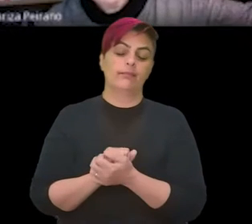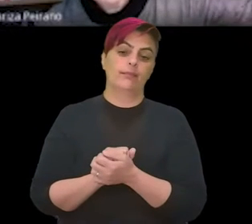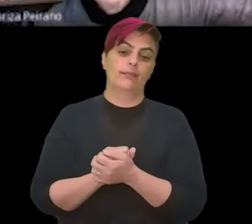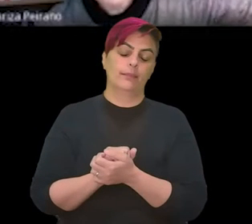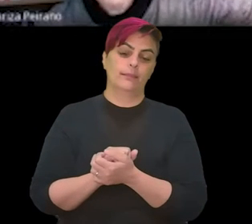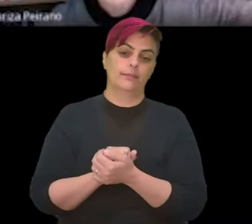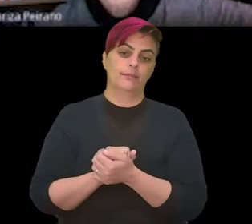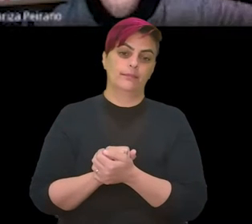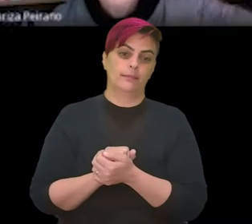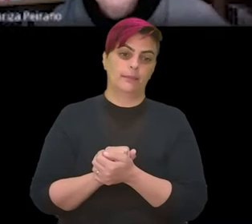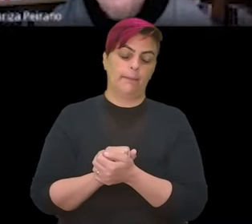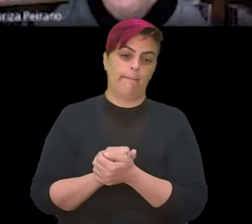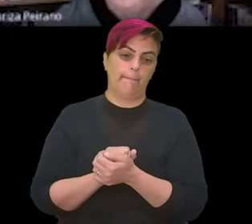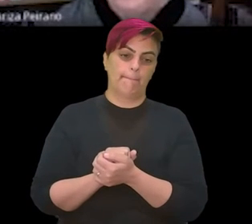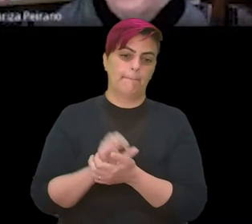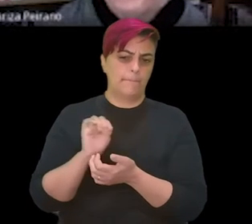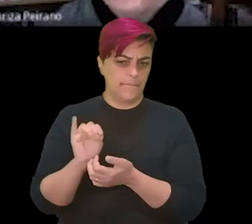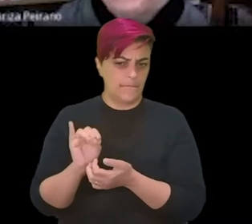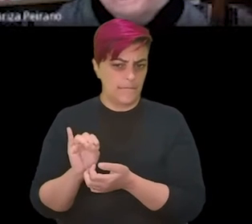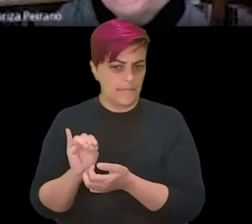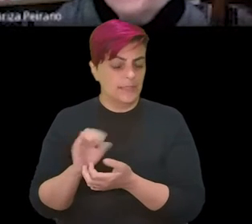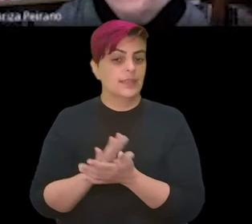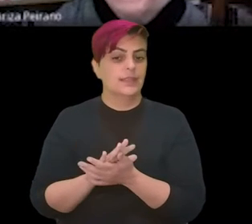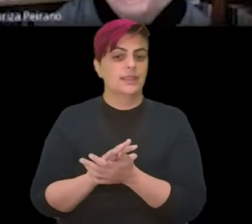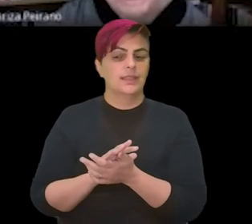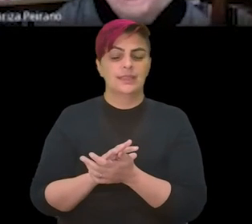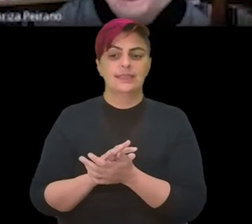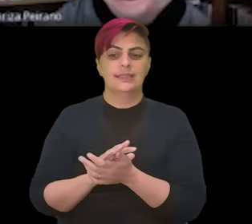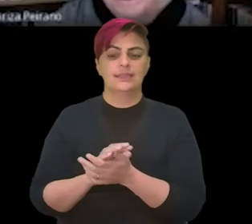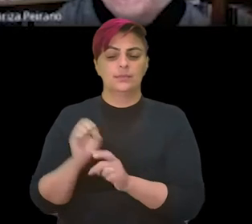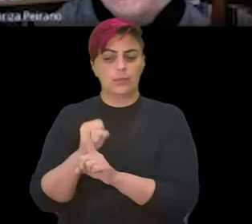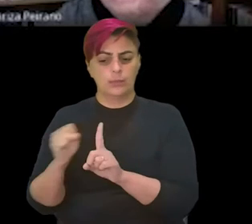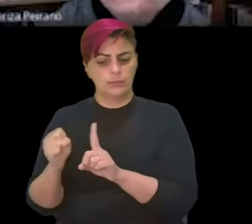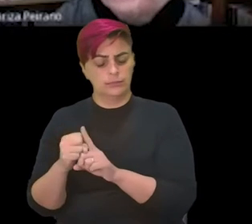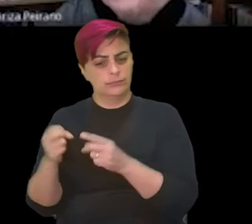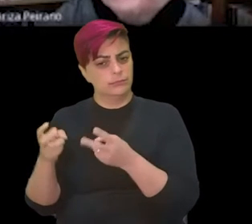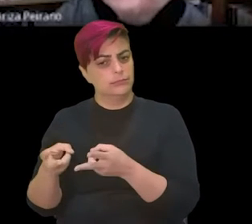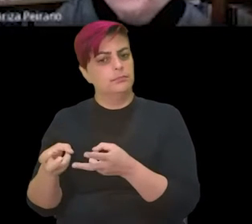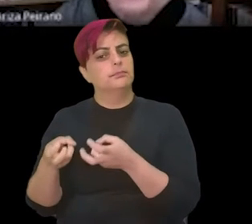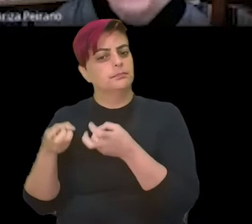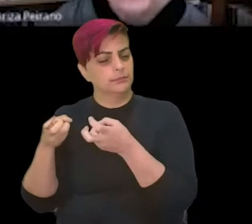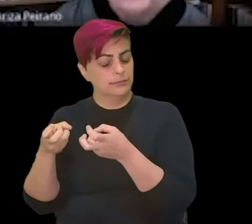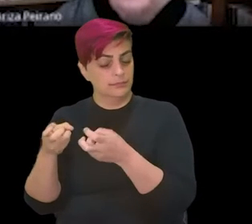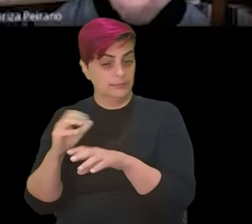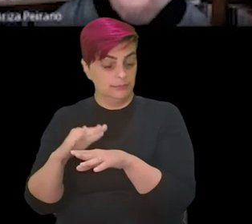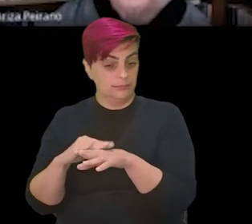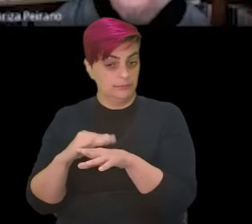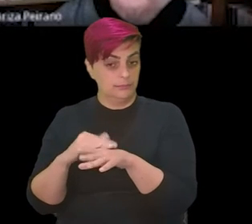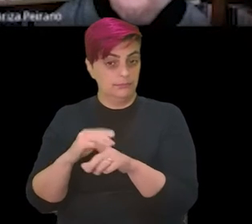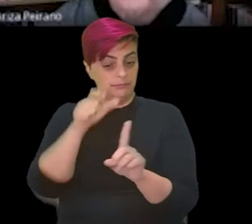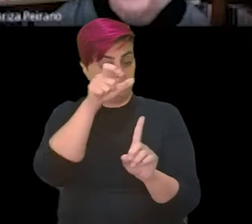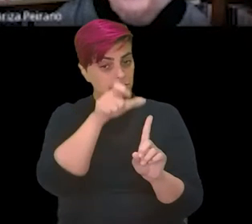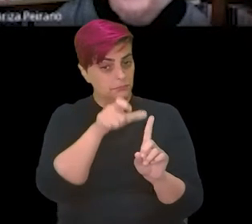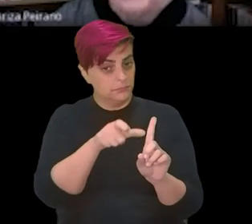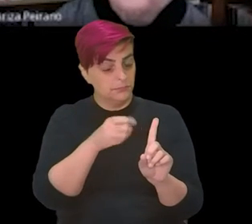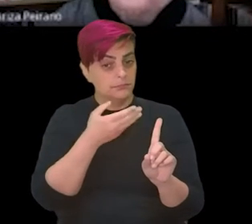é o reconhecimento social que faz o mago, como Marcel Mauss defendeu, Malinowski